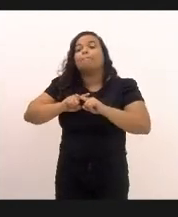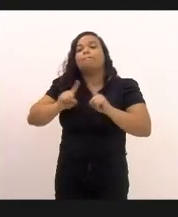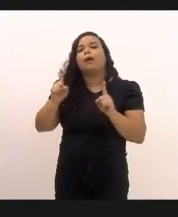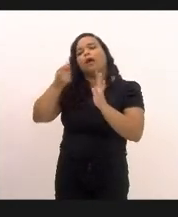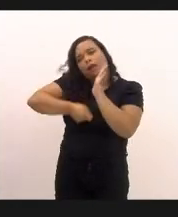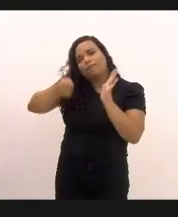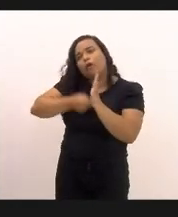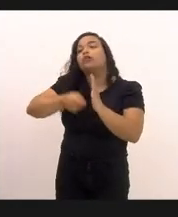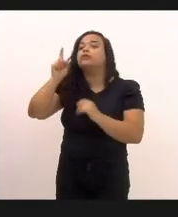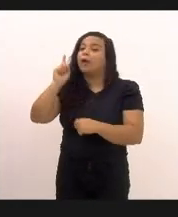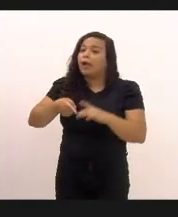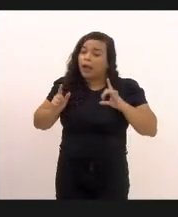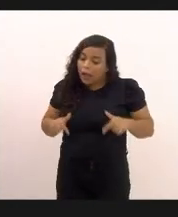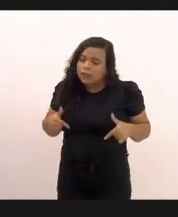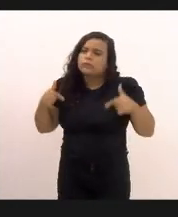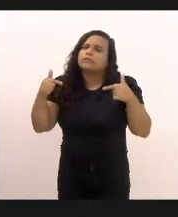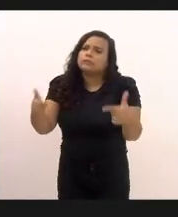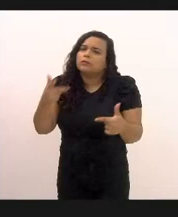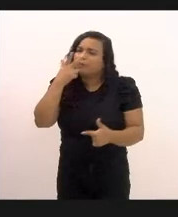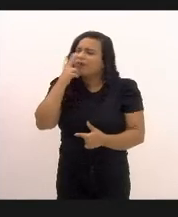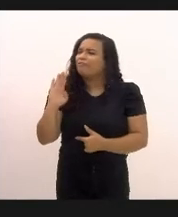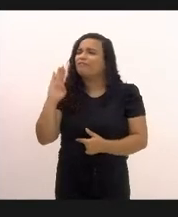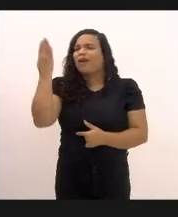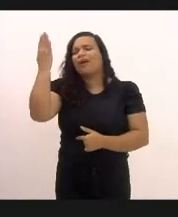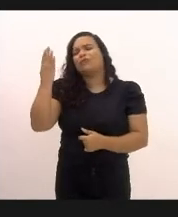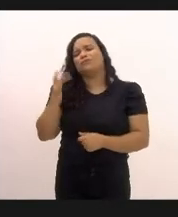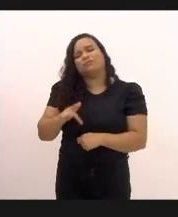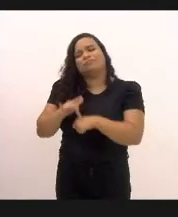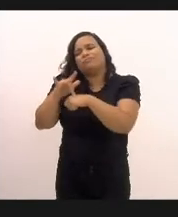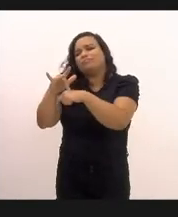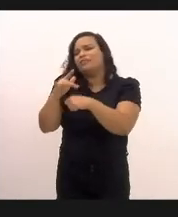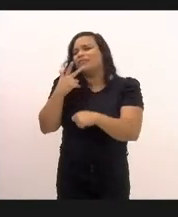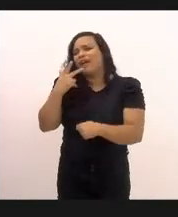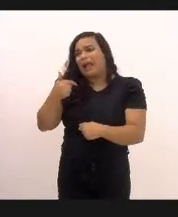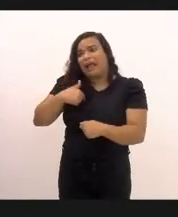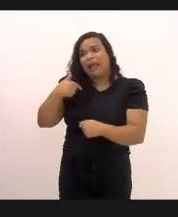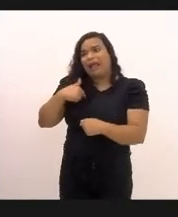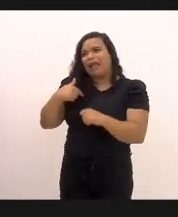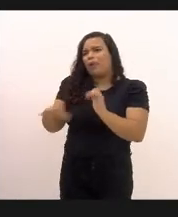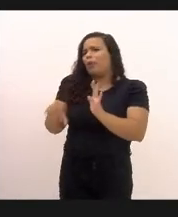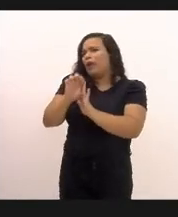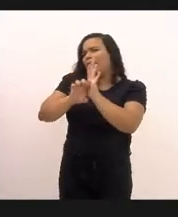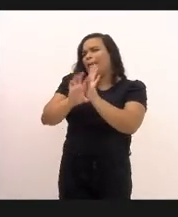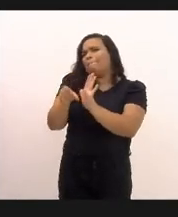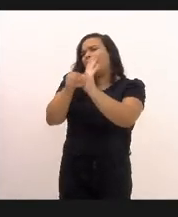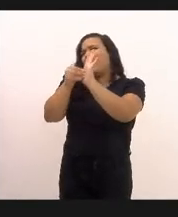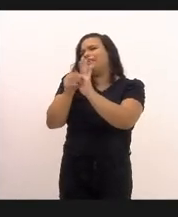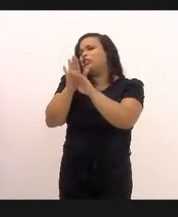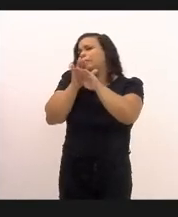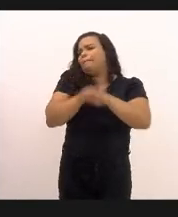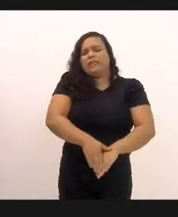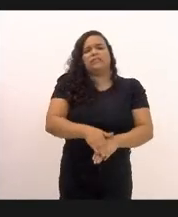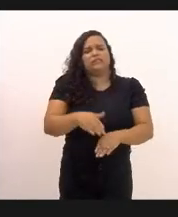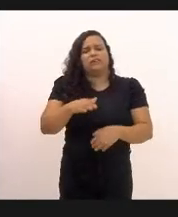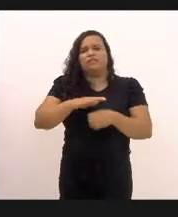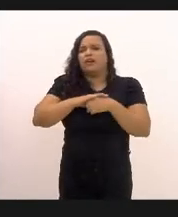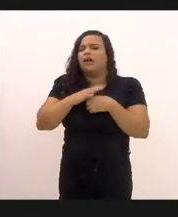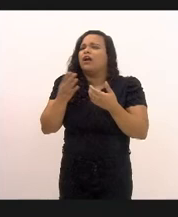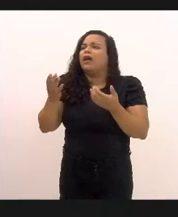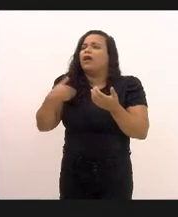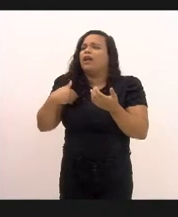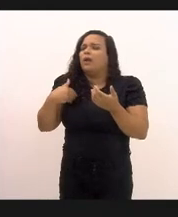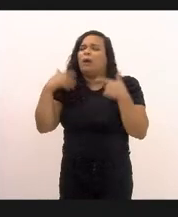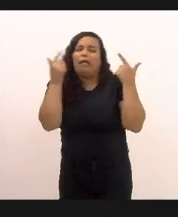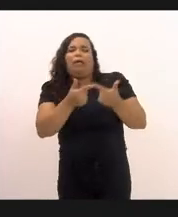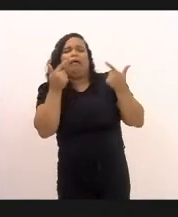atitude hipócrita querer falar que eu estou apresentando emendas supressivas, estou agindo de